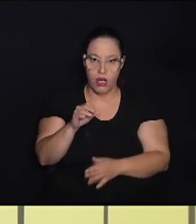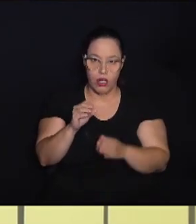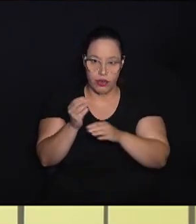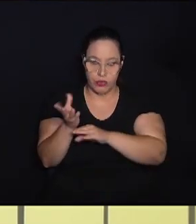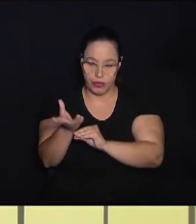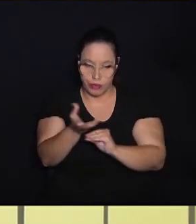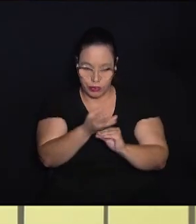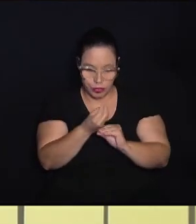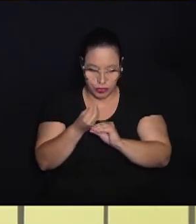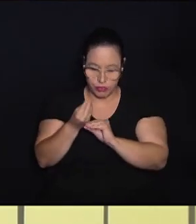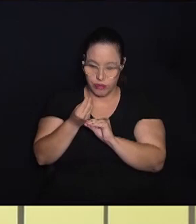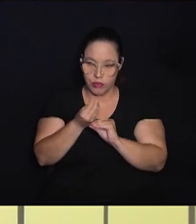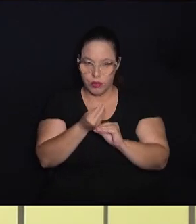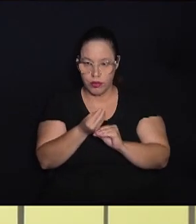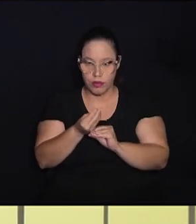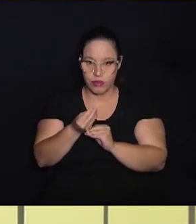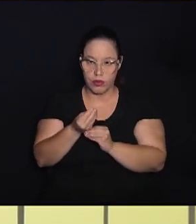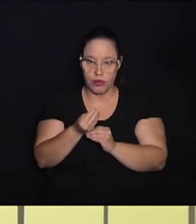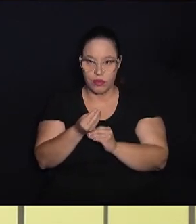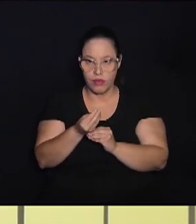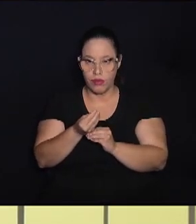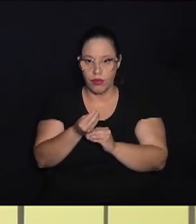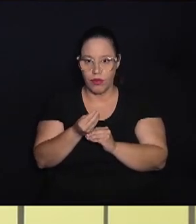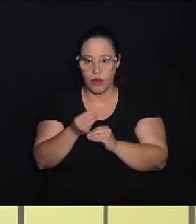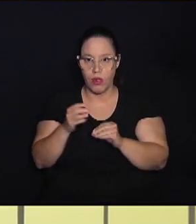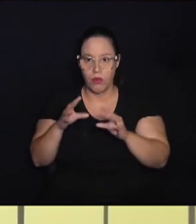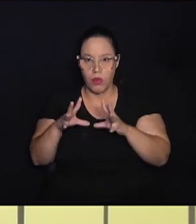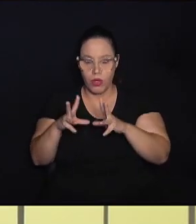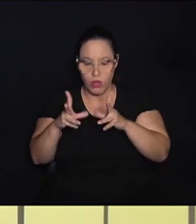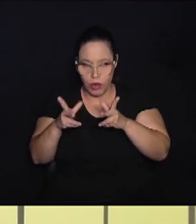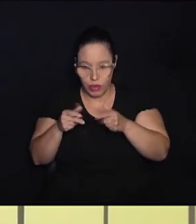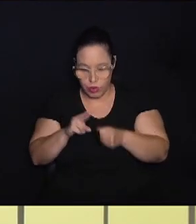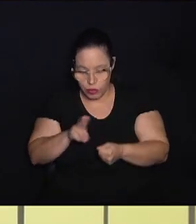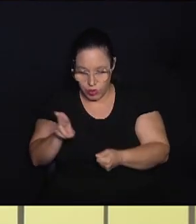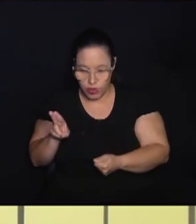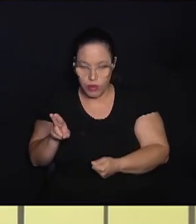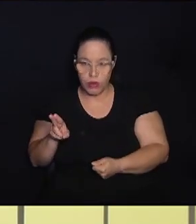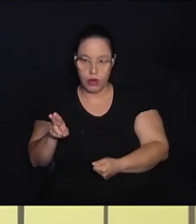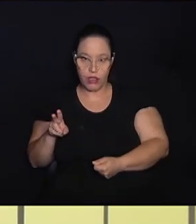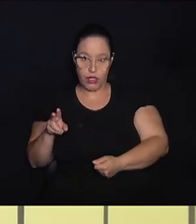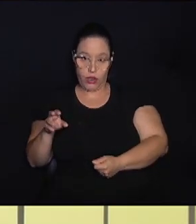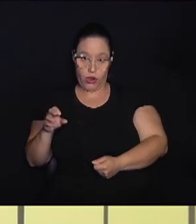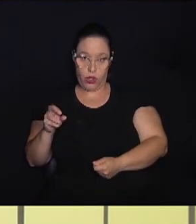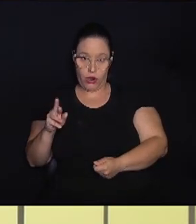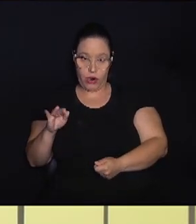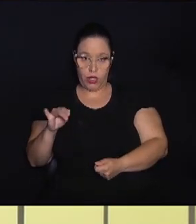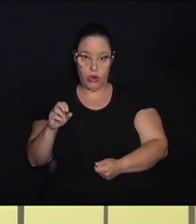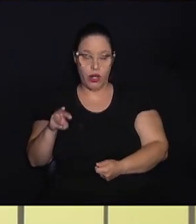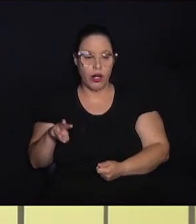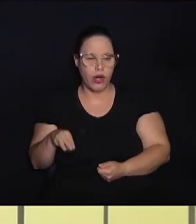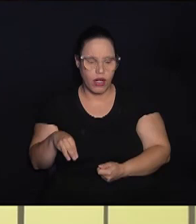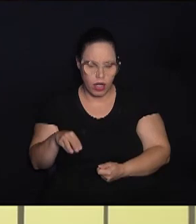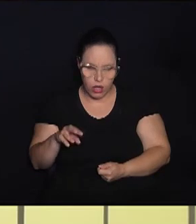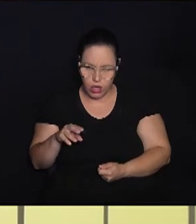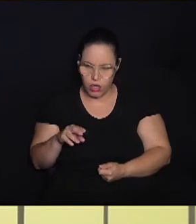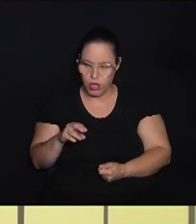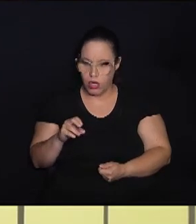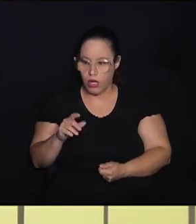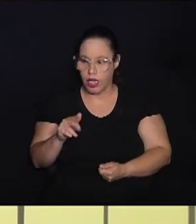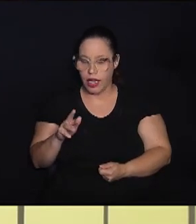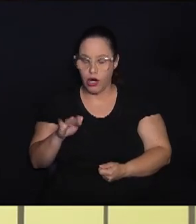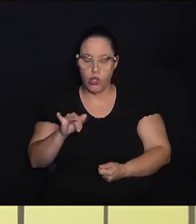colecionáveis dos um dos maiores nomes de quadrinhos né então ele fez os colecionáveis do orlandelli do Carlos ruas do Guilherme